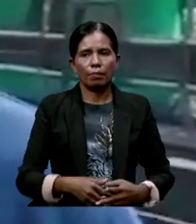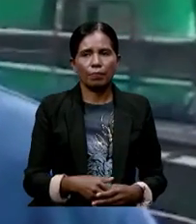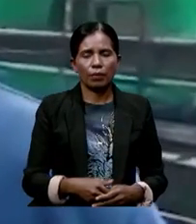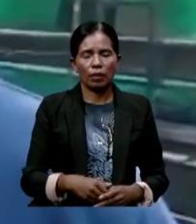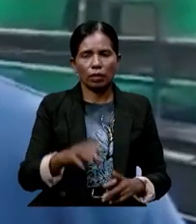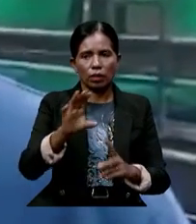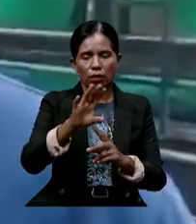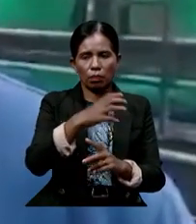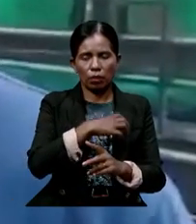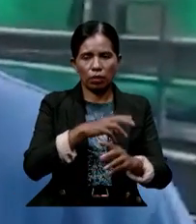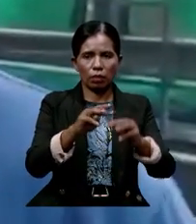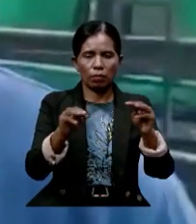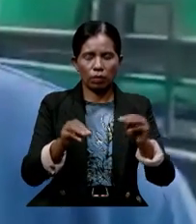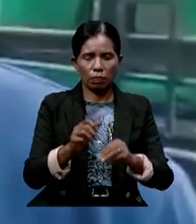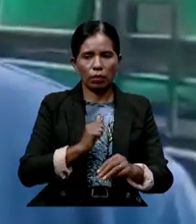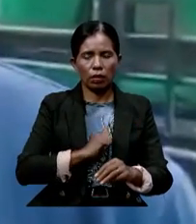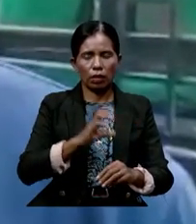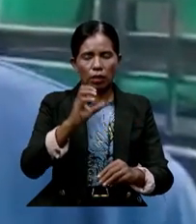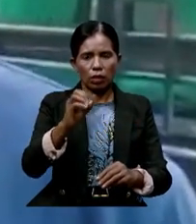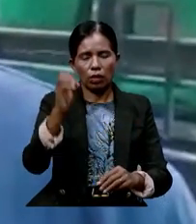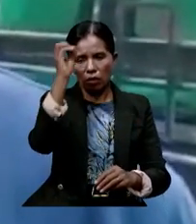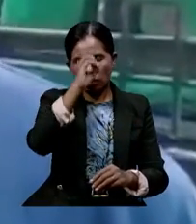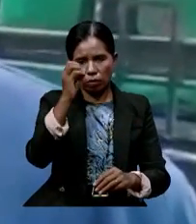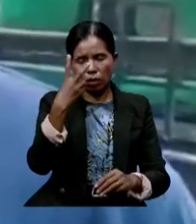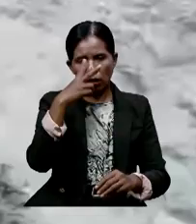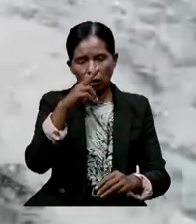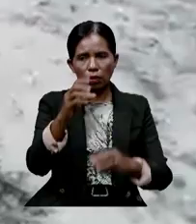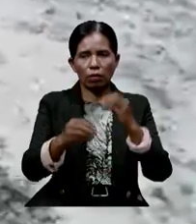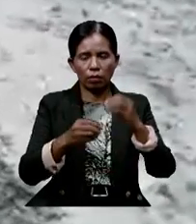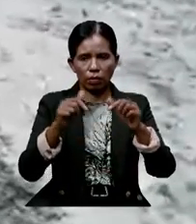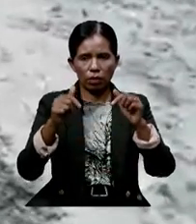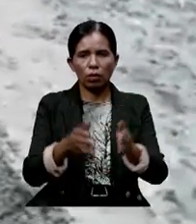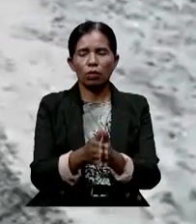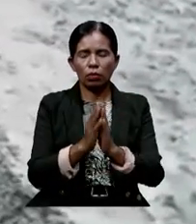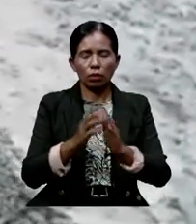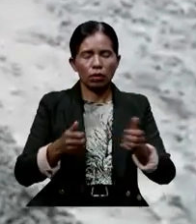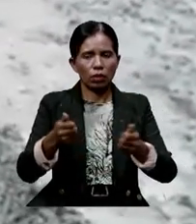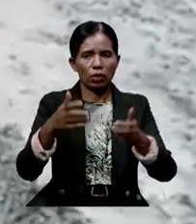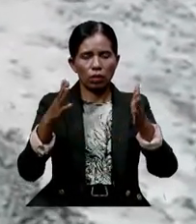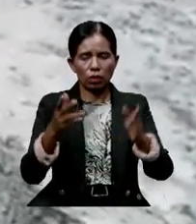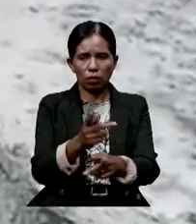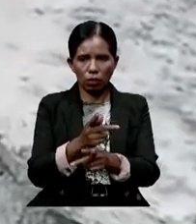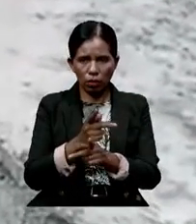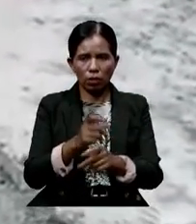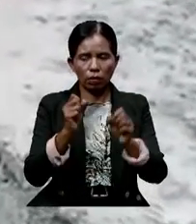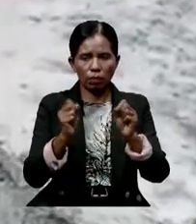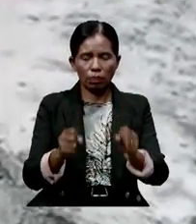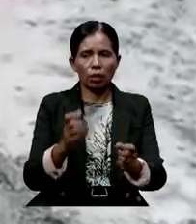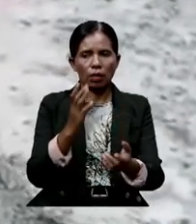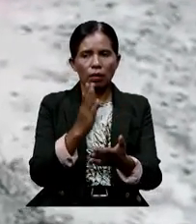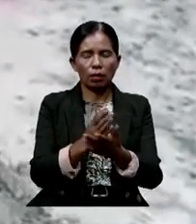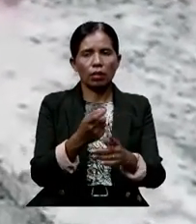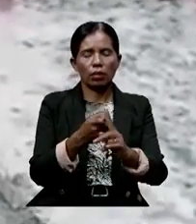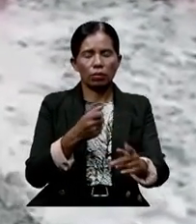Comando PNTL município Einaro nebe observa direita situação ne husu motorista sir atu cuidado no nebele prevene an